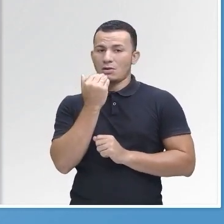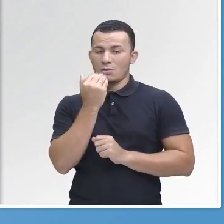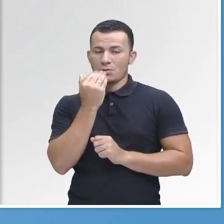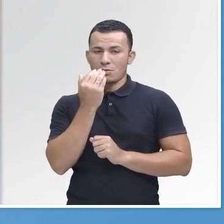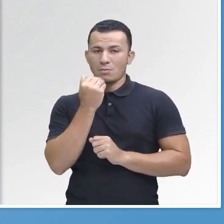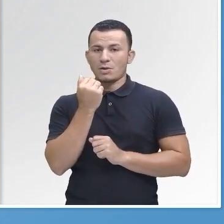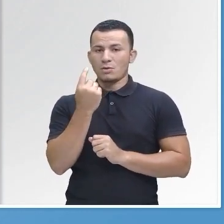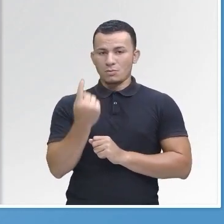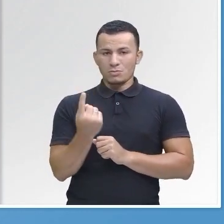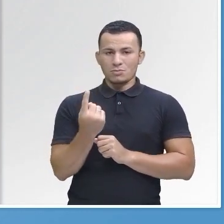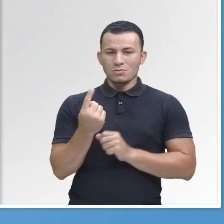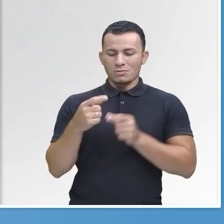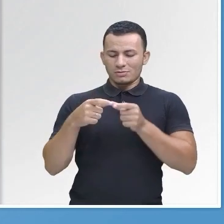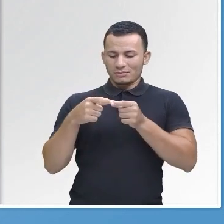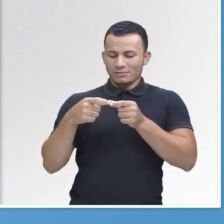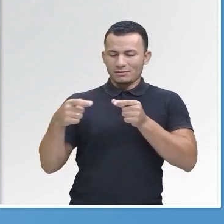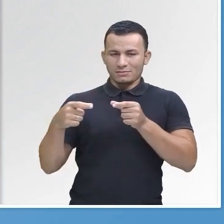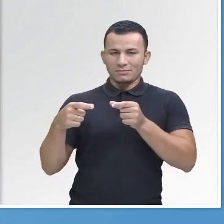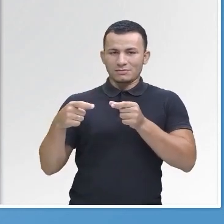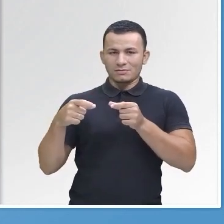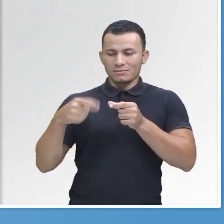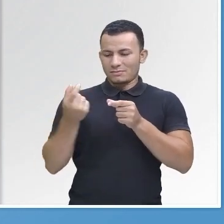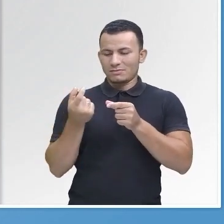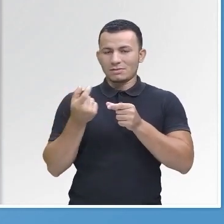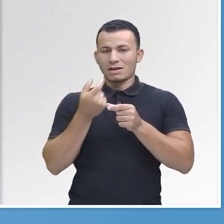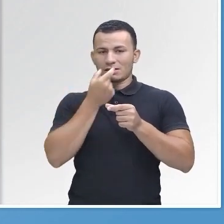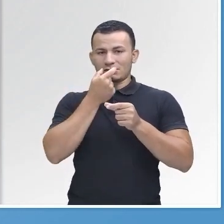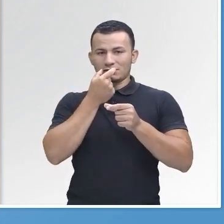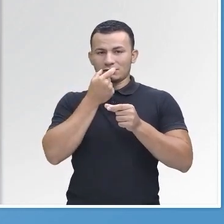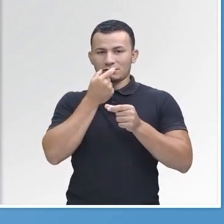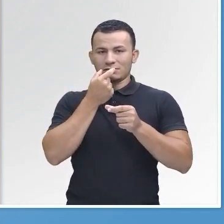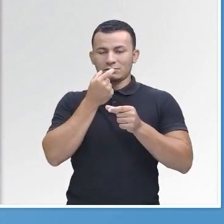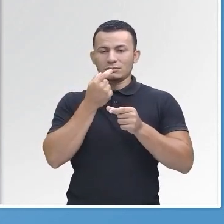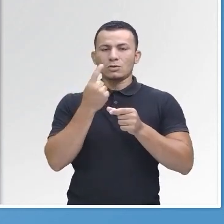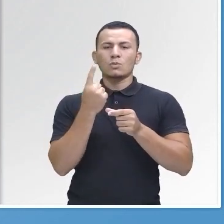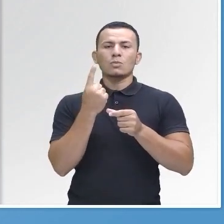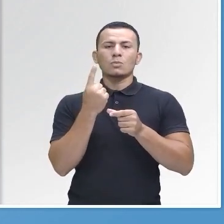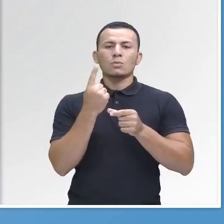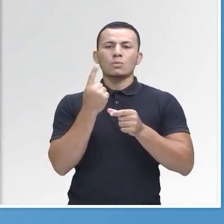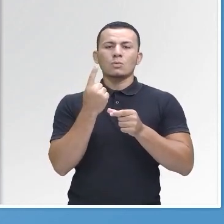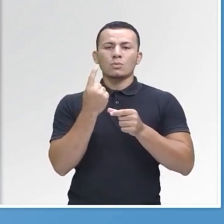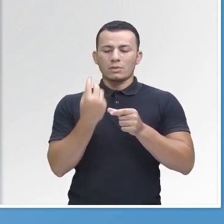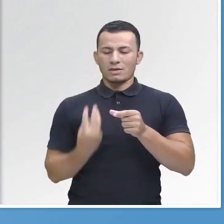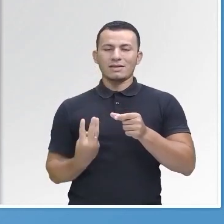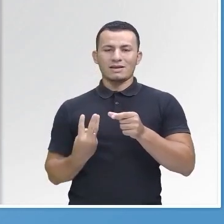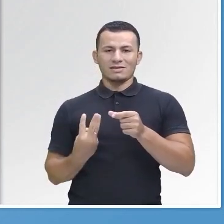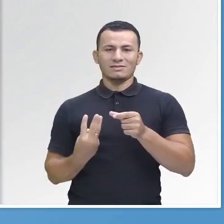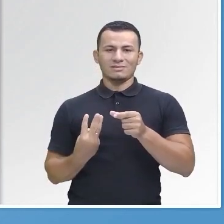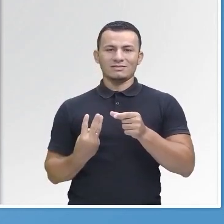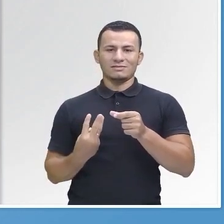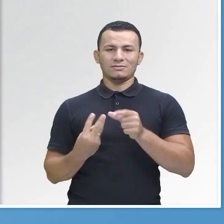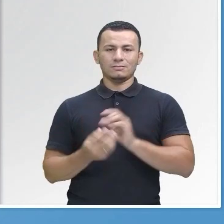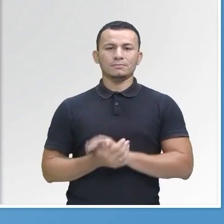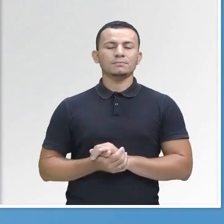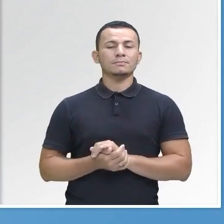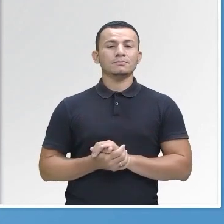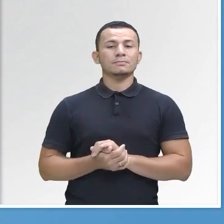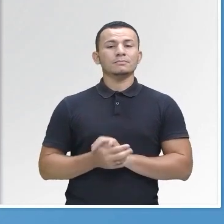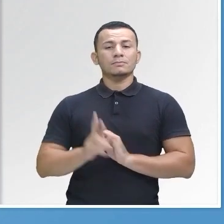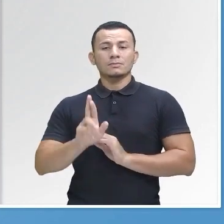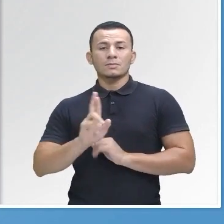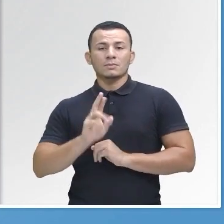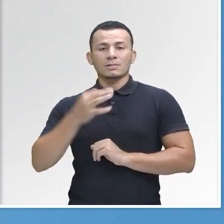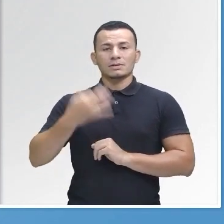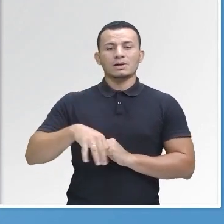comendo. Então, olha aí, ele comeu 1/3 do chocolate. Ele comeu um pedaço aí das 3. Então, resposta, letra A.